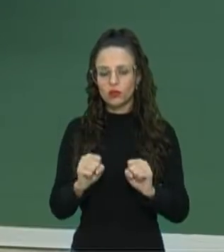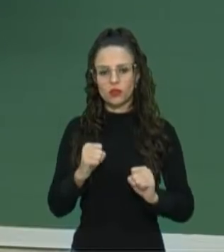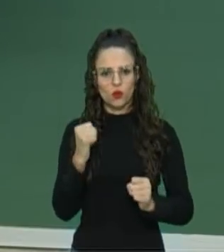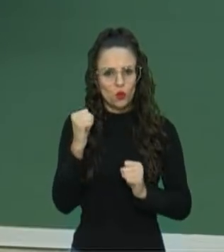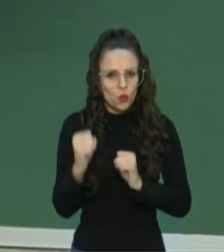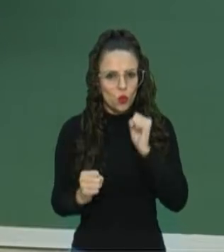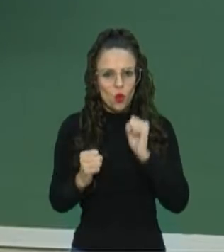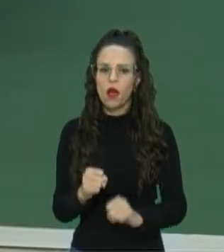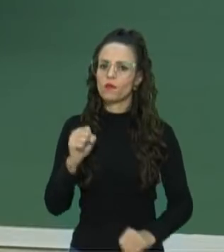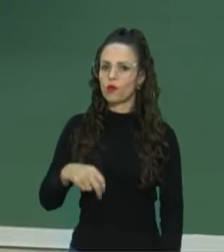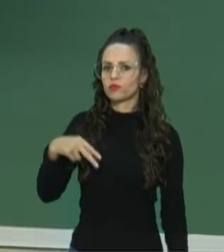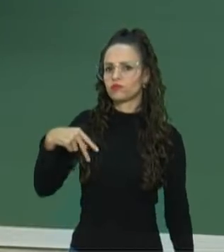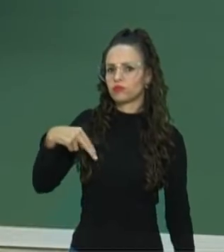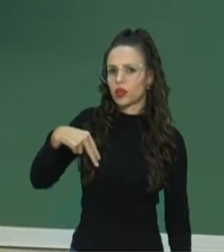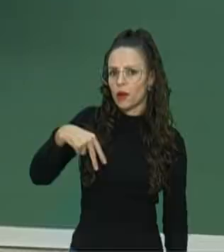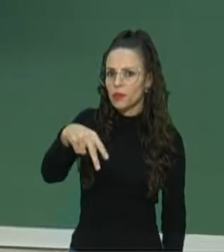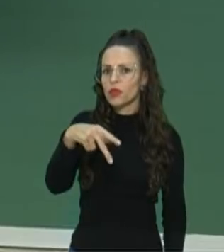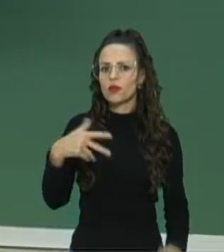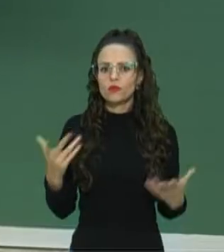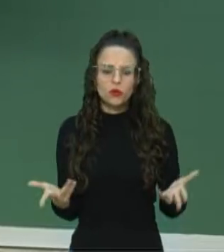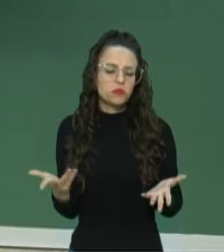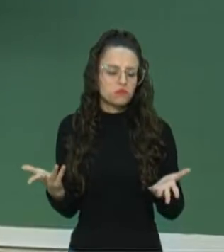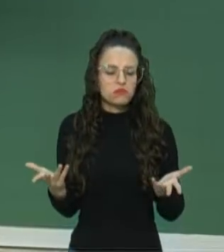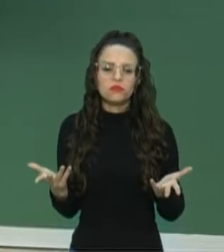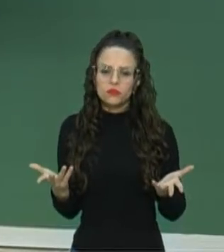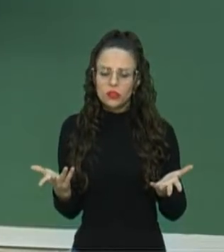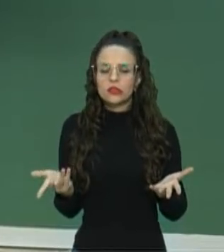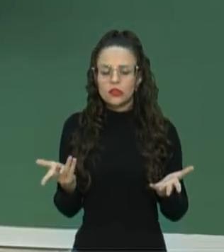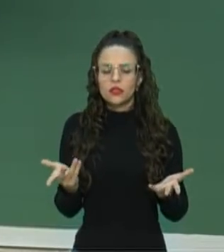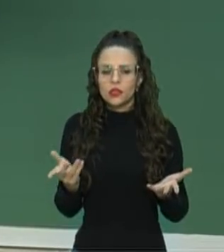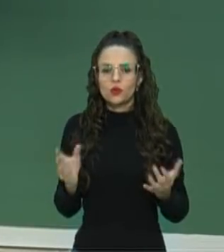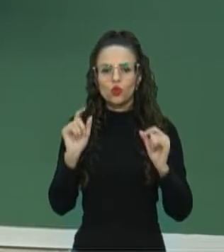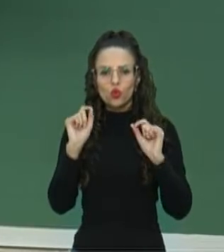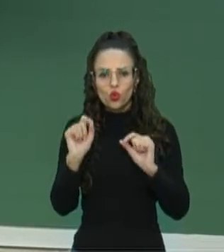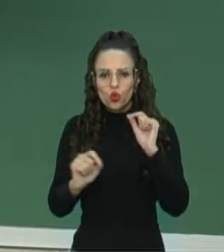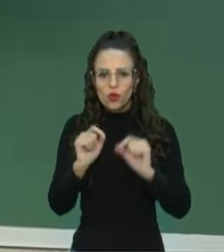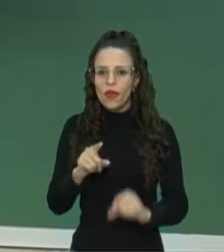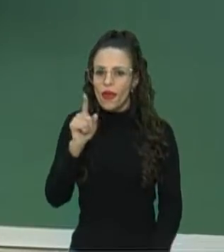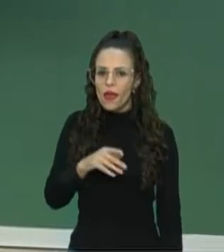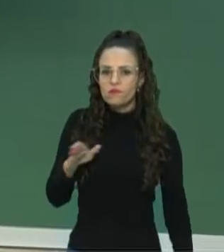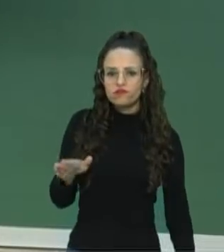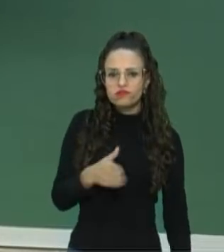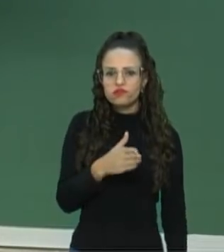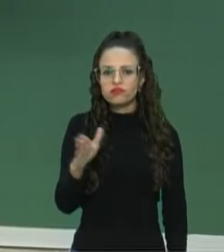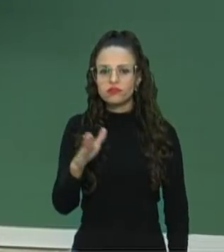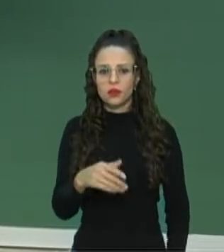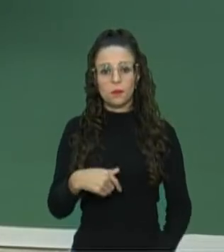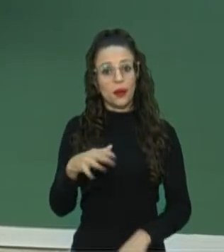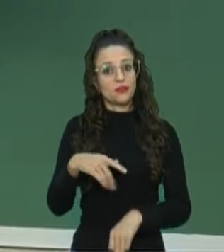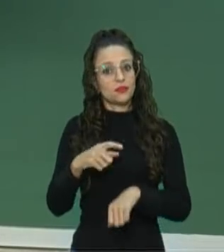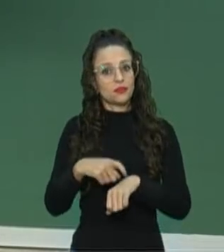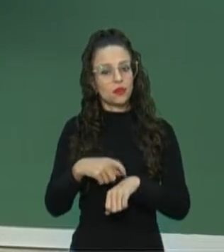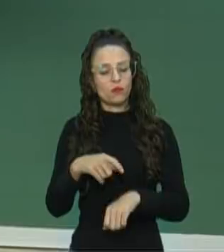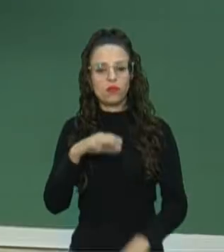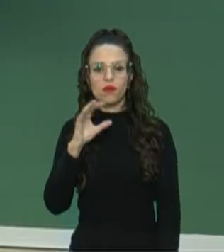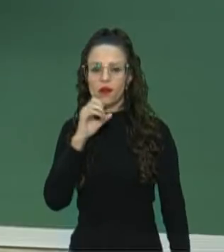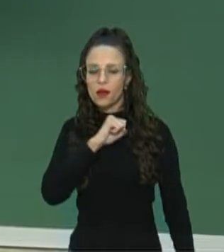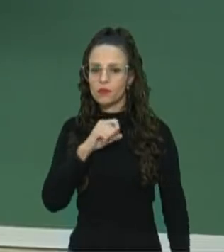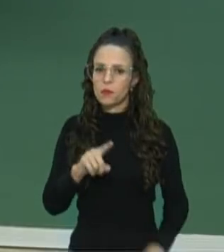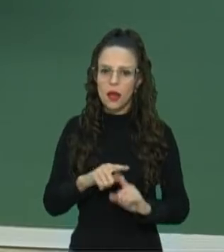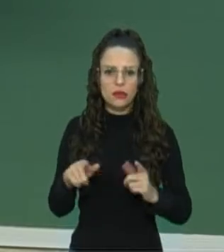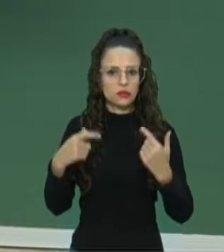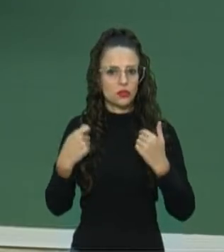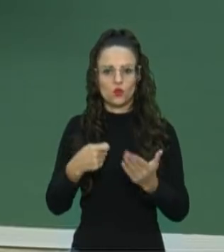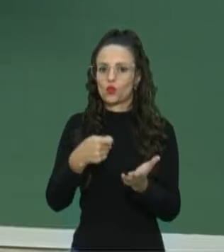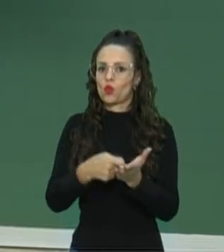correndo, pode ser realizado caminhando, então existe... a ideia é fazer o percurso no menor tempo possível, né? Mas não necessariamente você